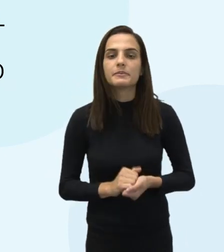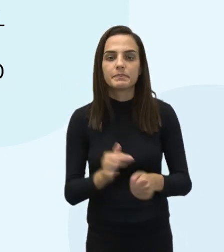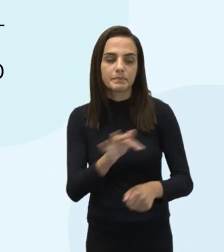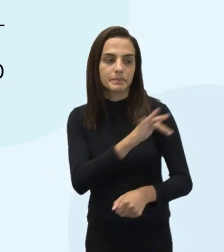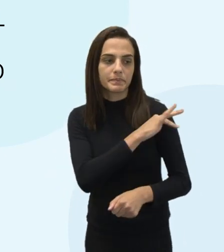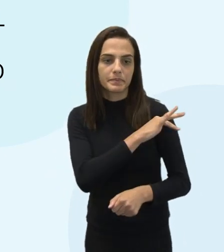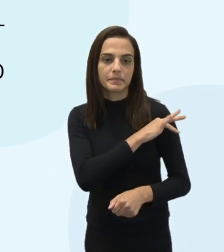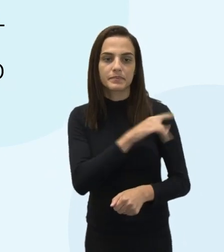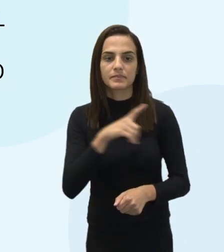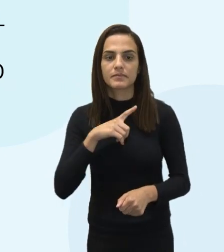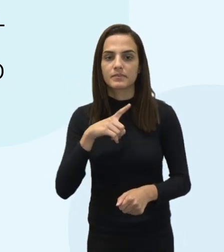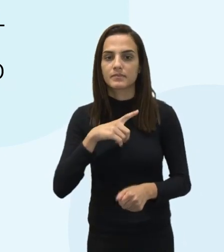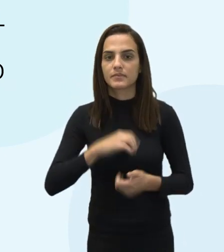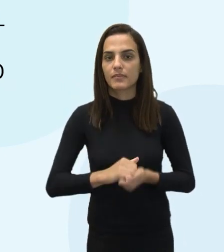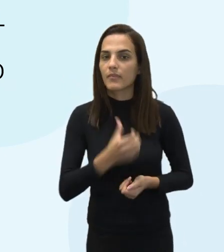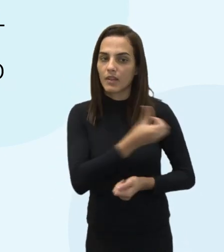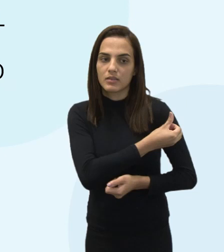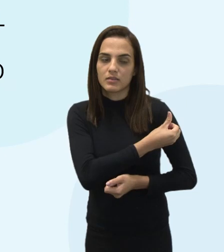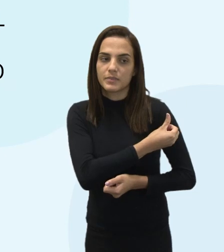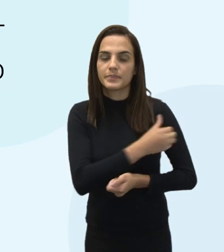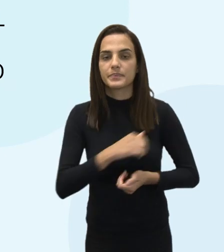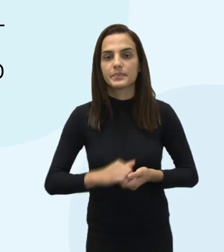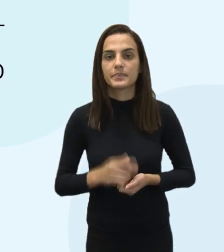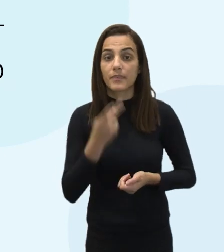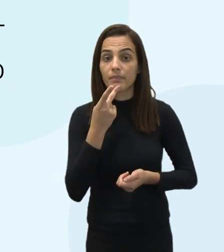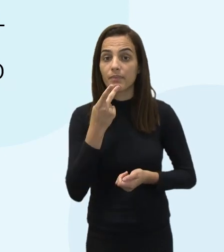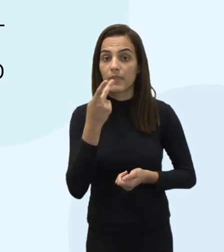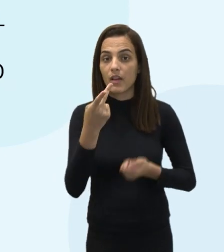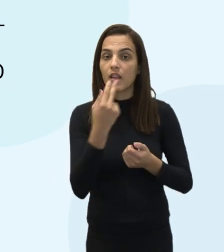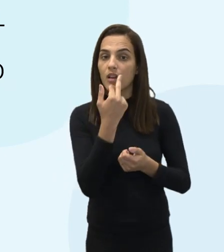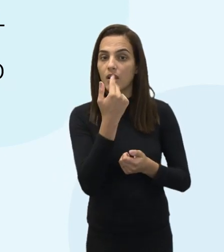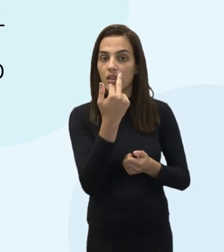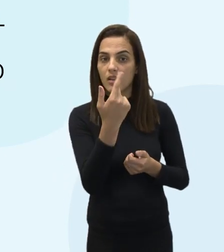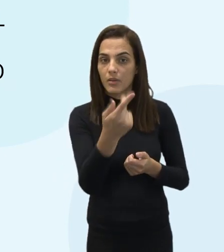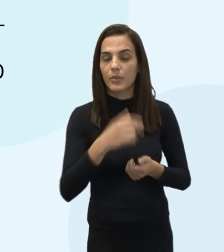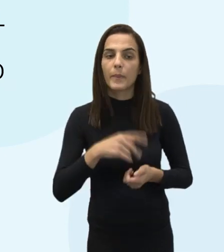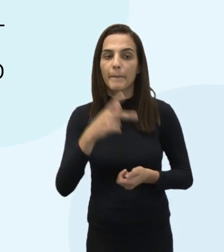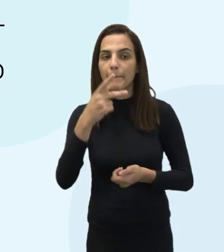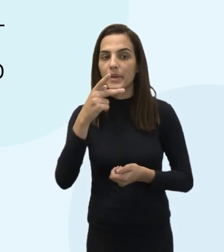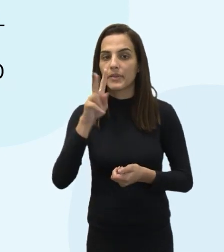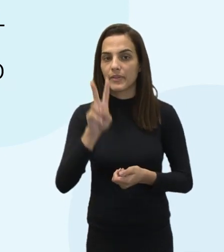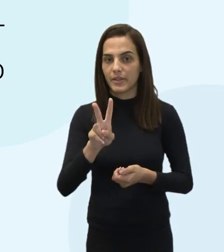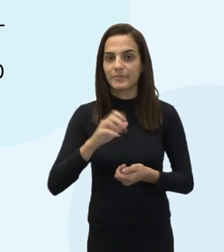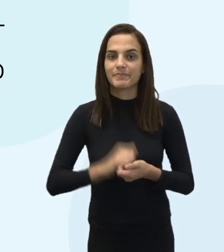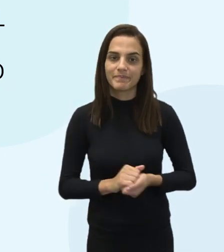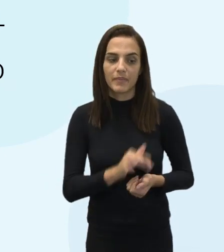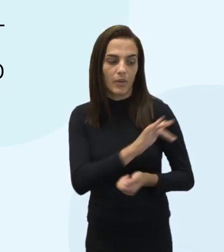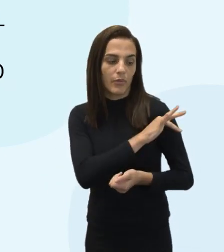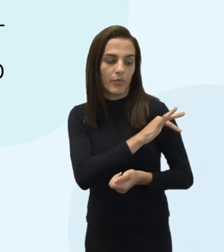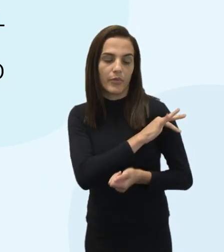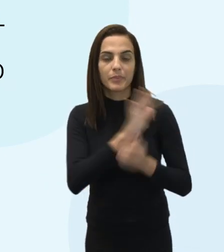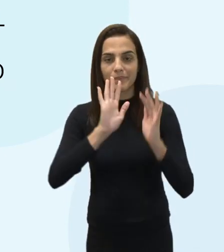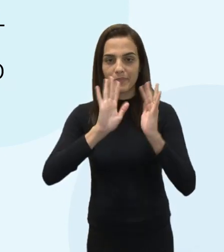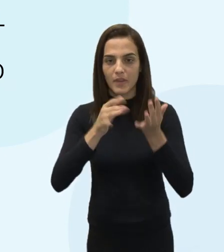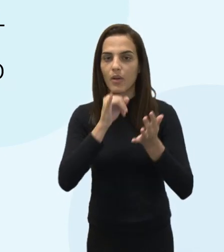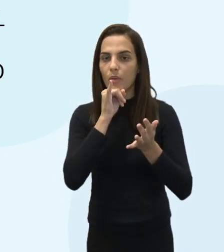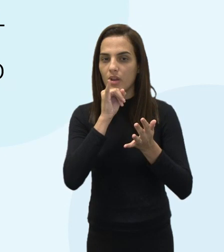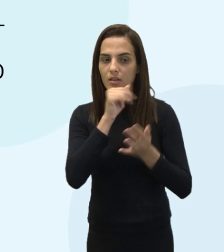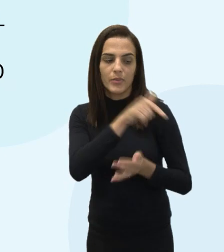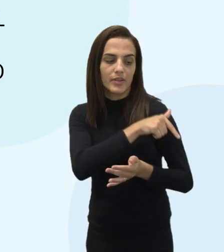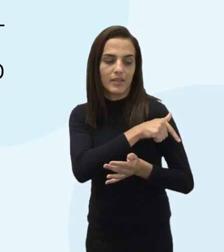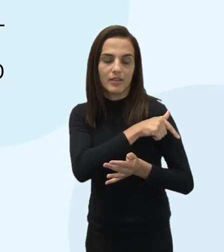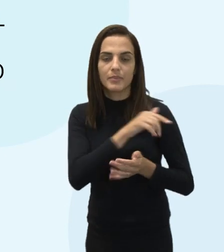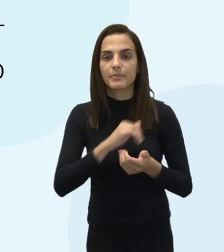fundamental, então vai falar aí do sexto ano, vai falar das linguagens e o PV também no ensino fundamental, já dando um exemplo do sétimo